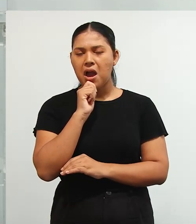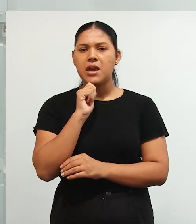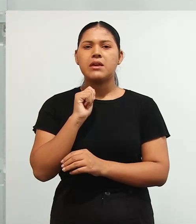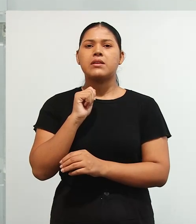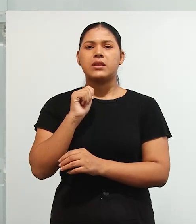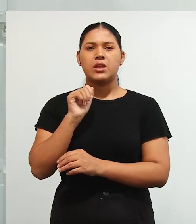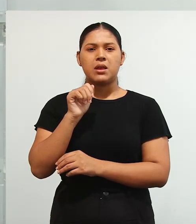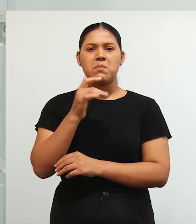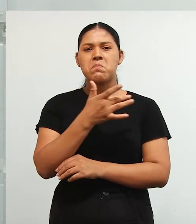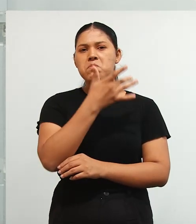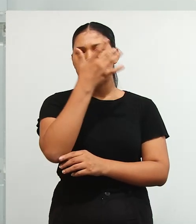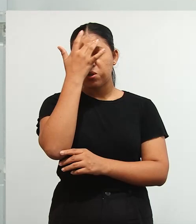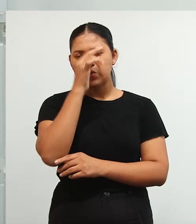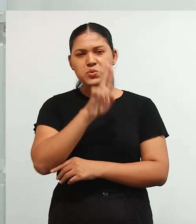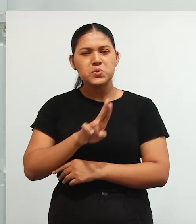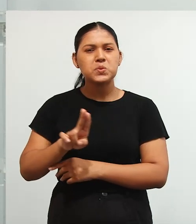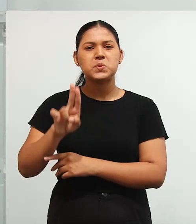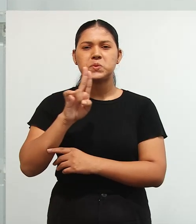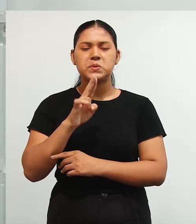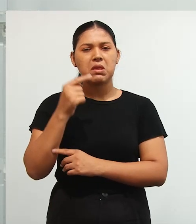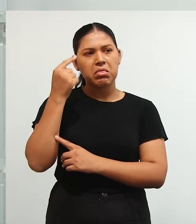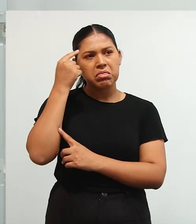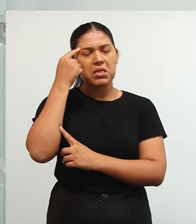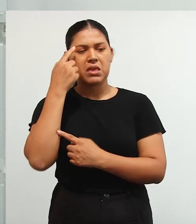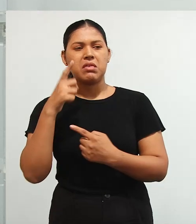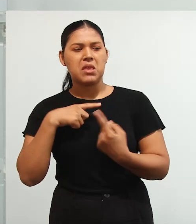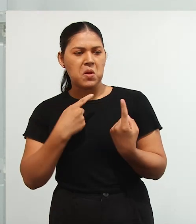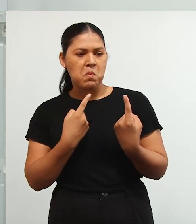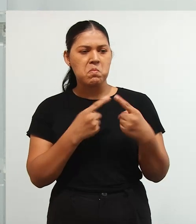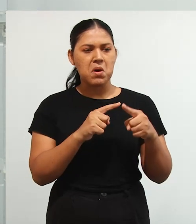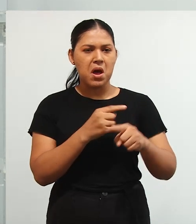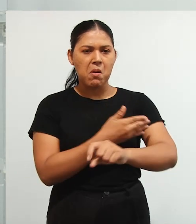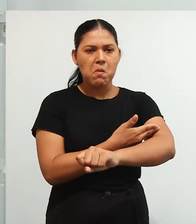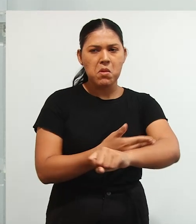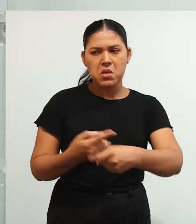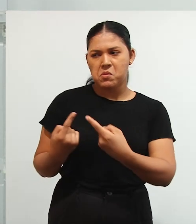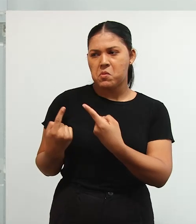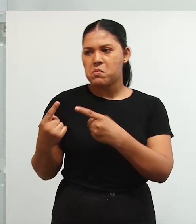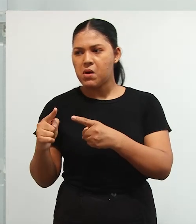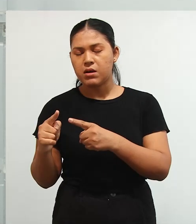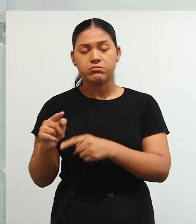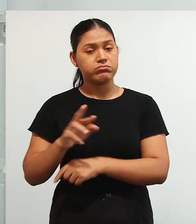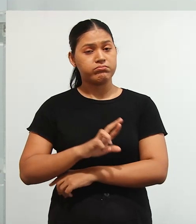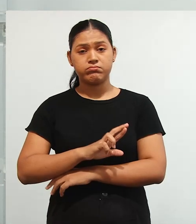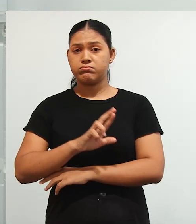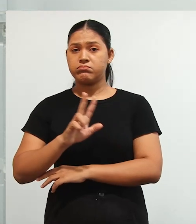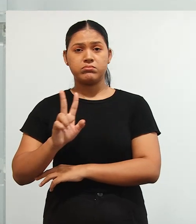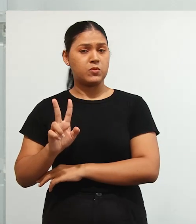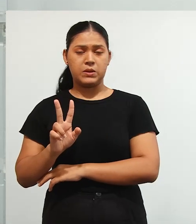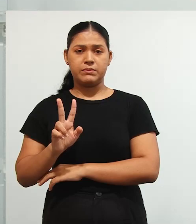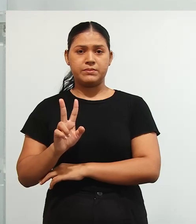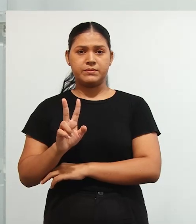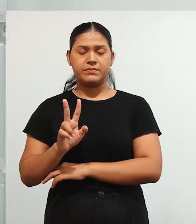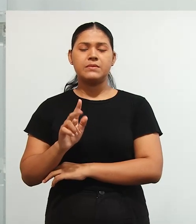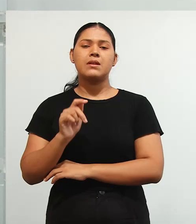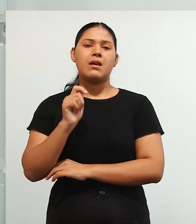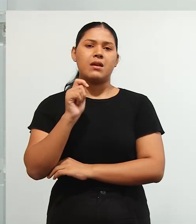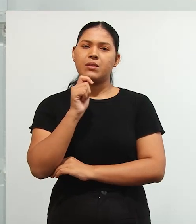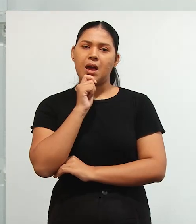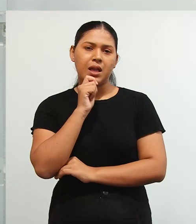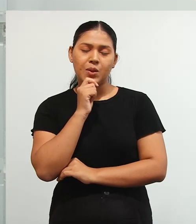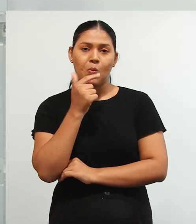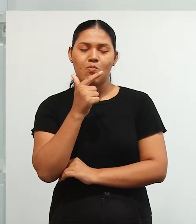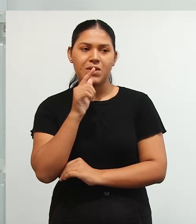rondando corpos e corações dos cidadãs e cidadãos da sociedade brasileira. Mas isso não tem o